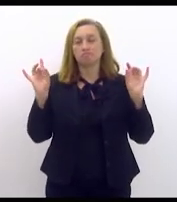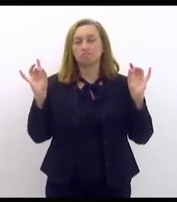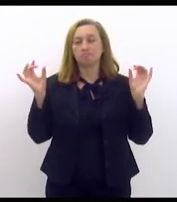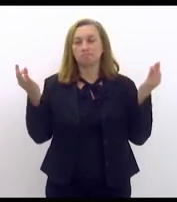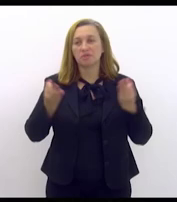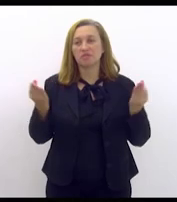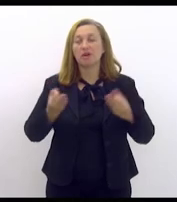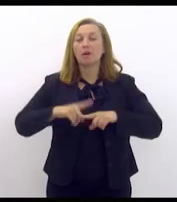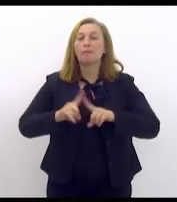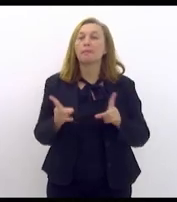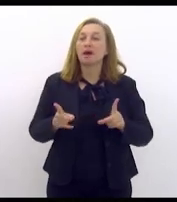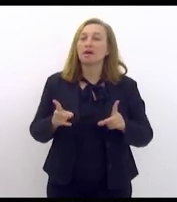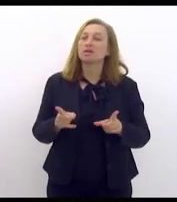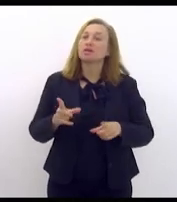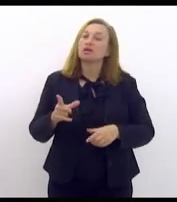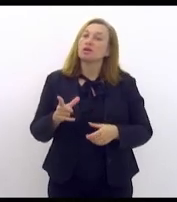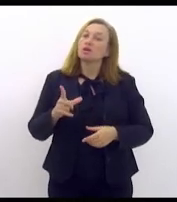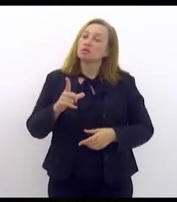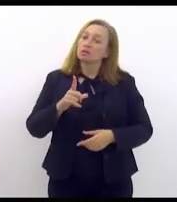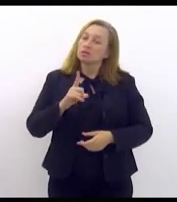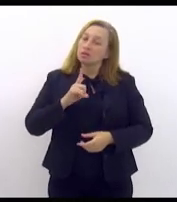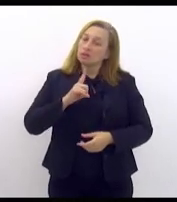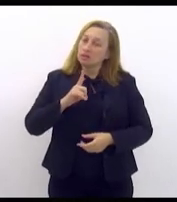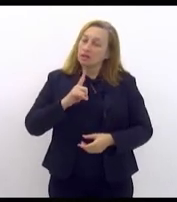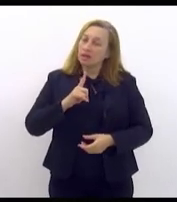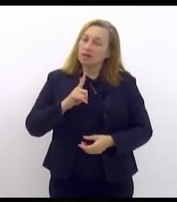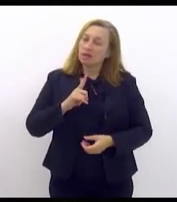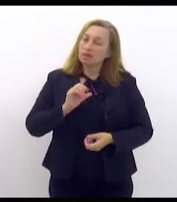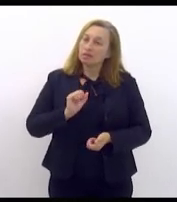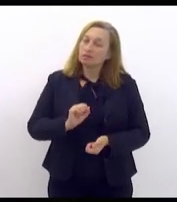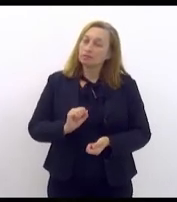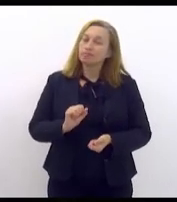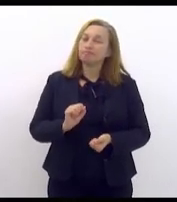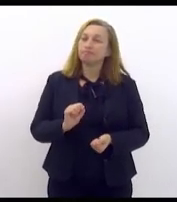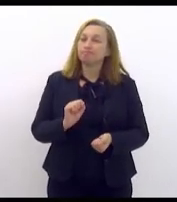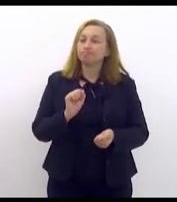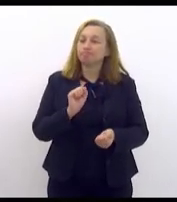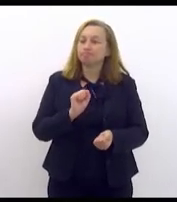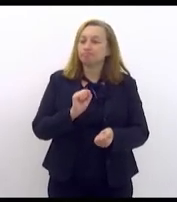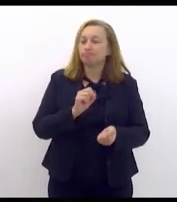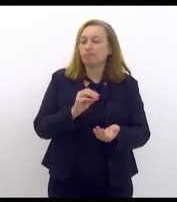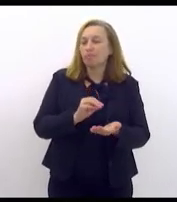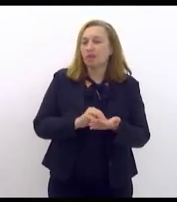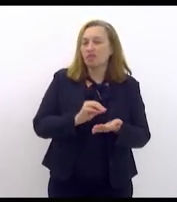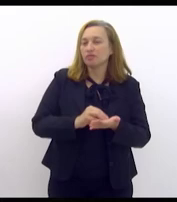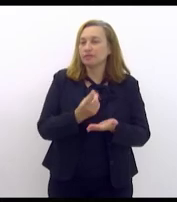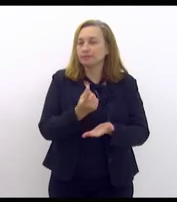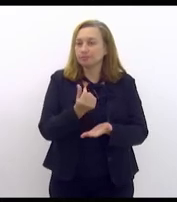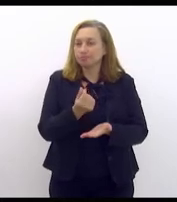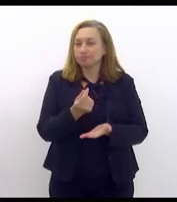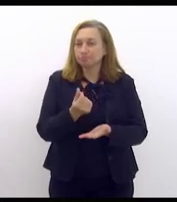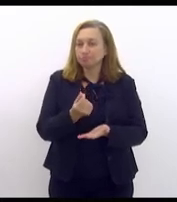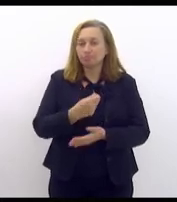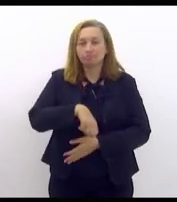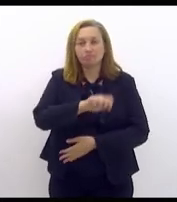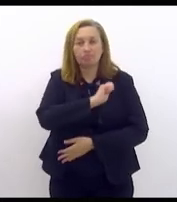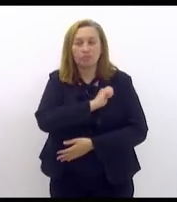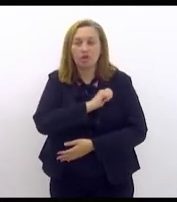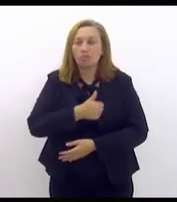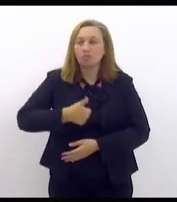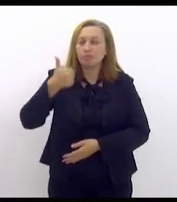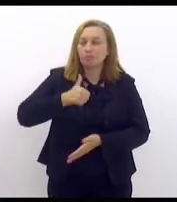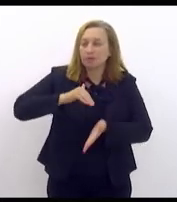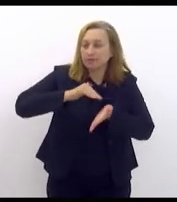quando existe um aperto fiscal, um dos primeiros temas a sofrerem cortes são as políticas de juventude, como se não